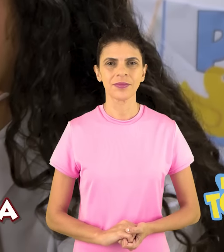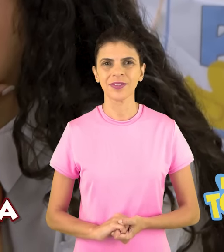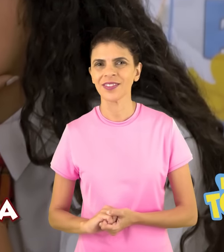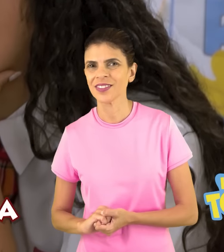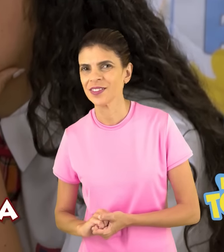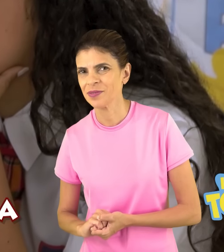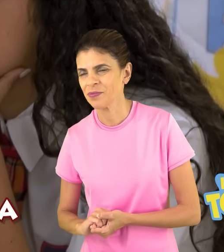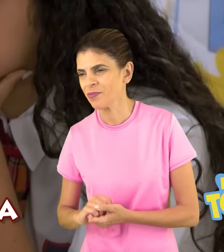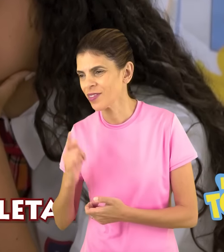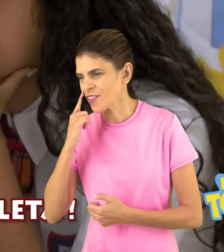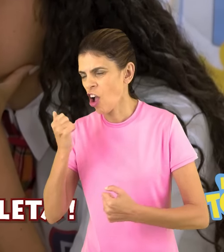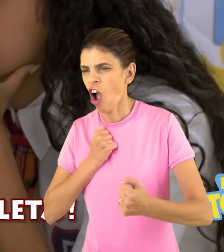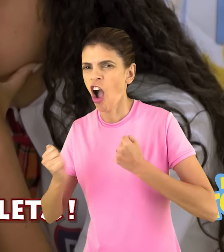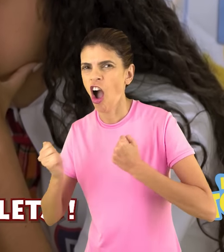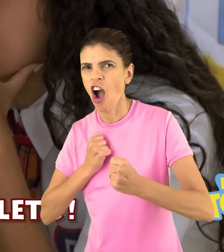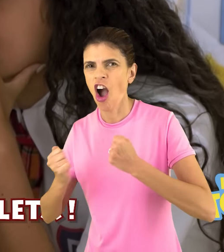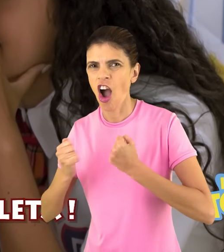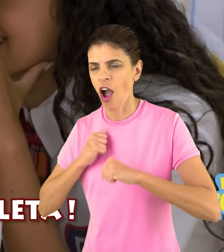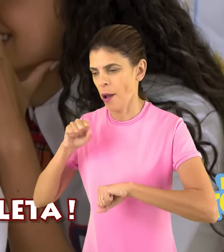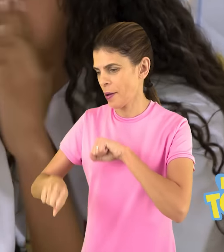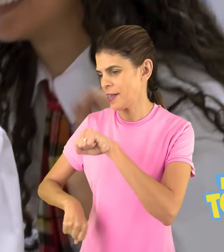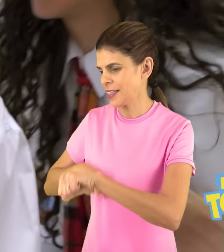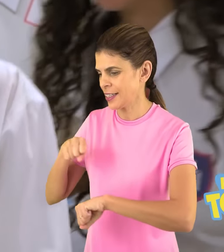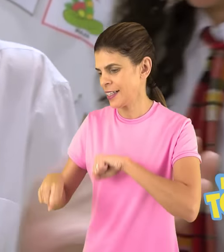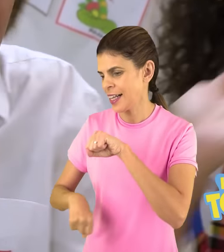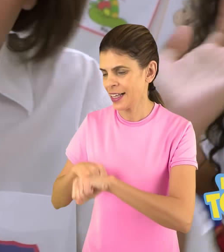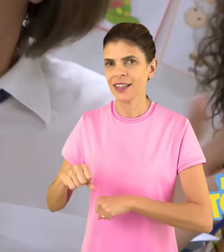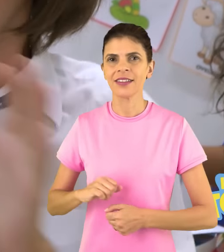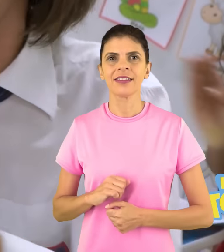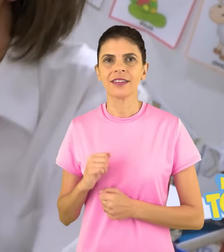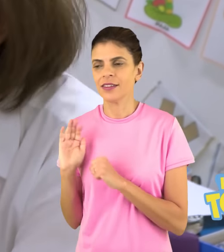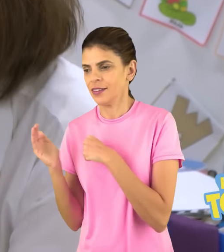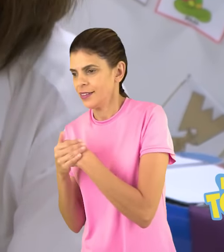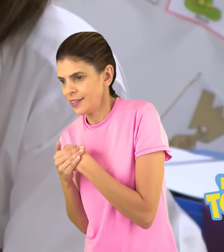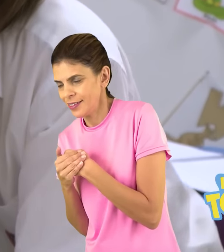Eu já vi um gorila e ele andava de bicicleta. Ah!